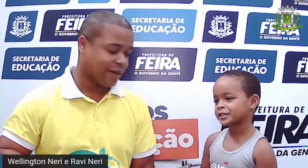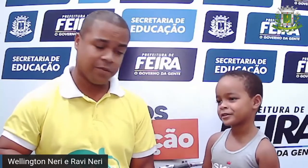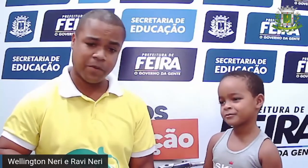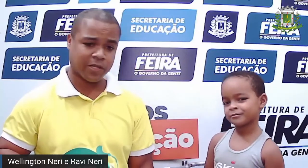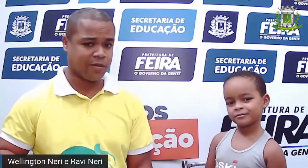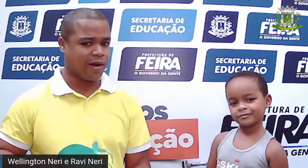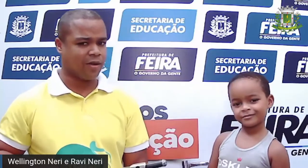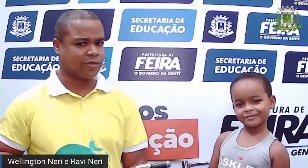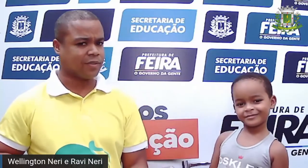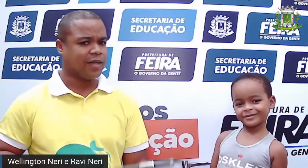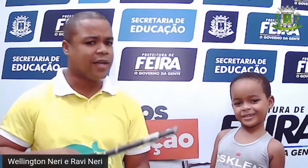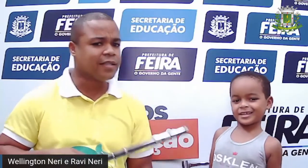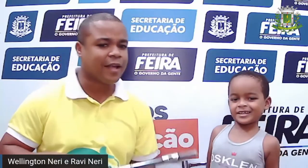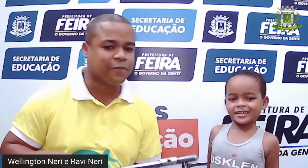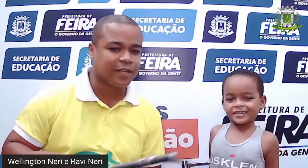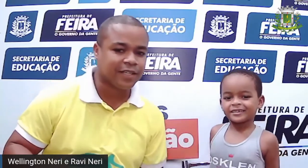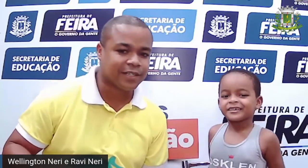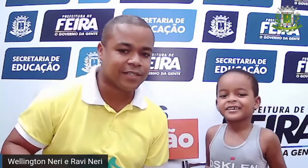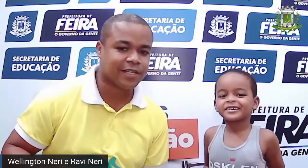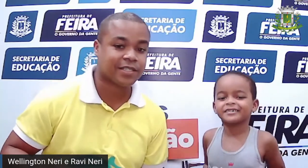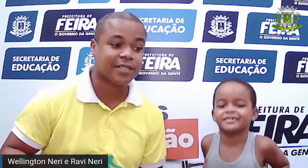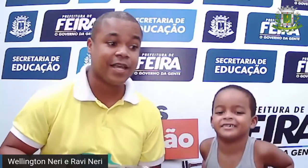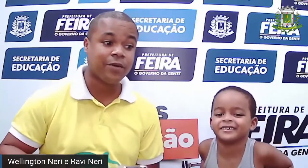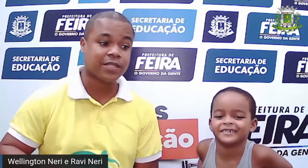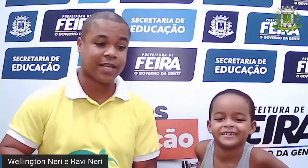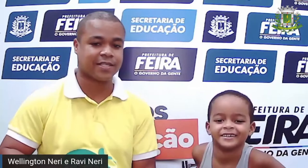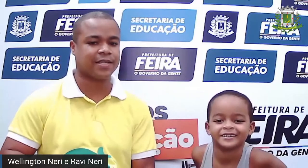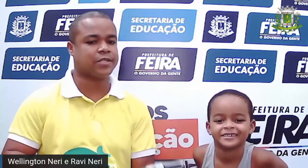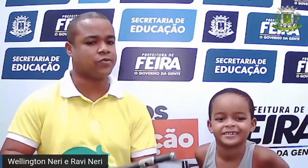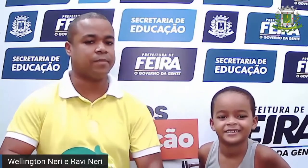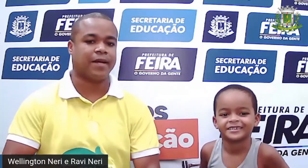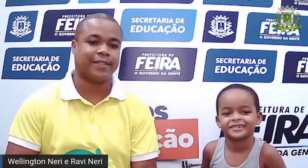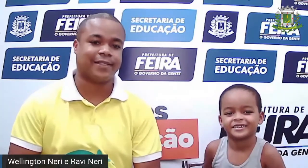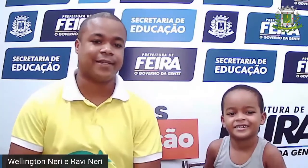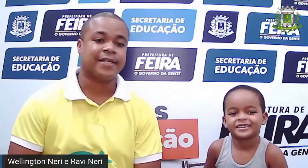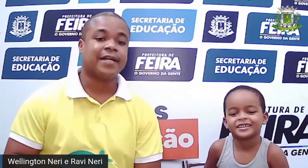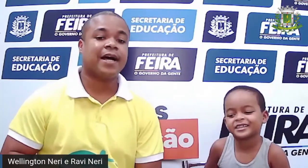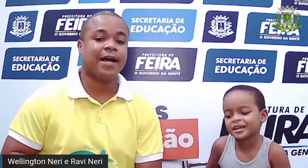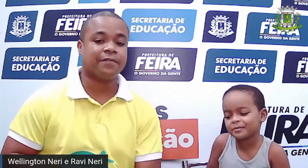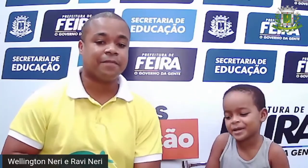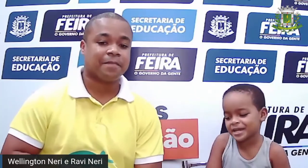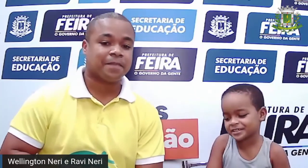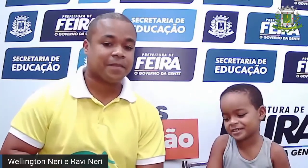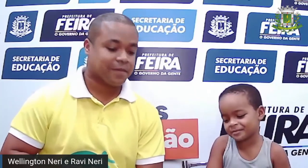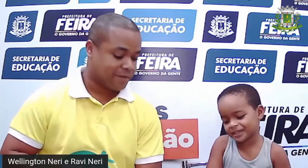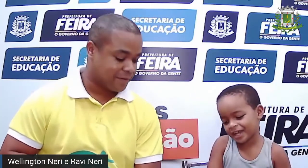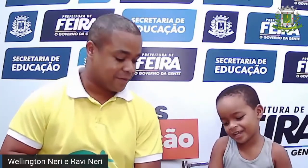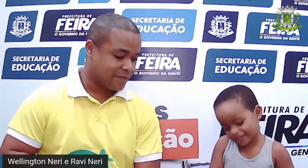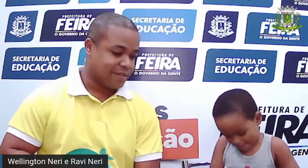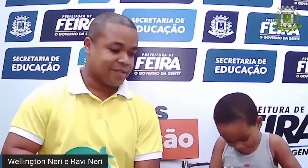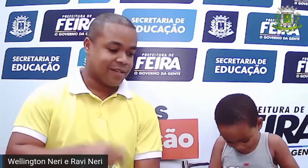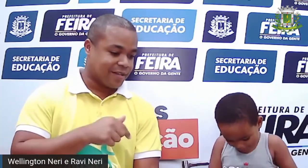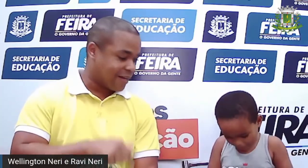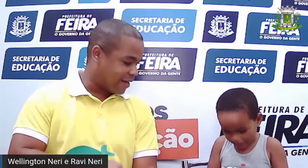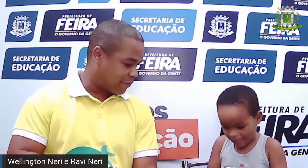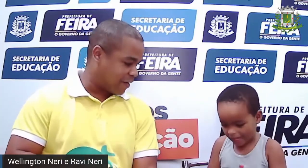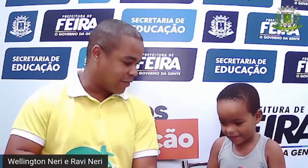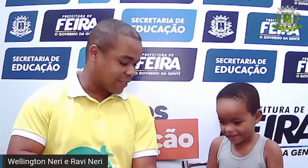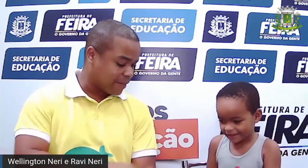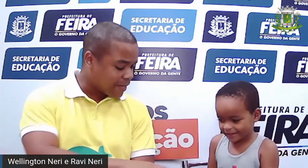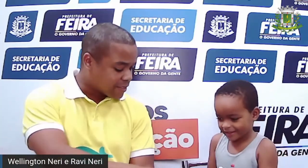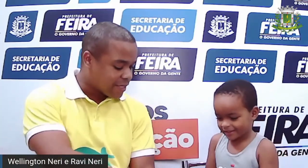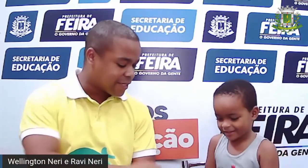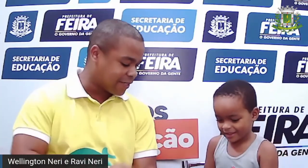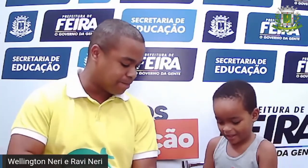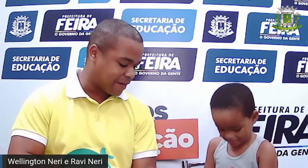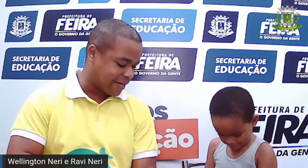mãe. Fala um pouquinho alto. Ele tá falando aqui, gente, se eu esqueci de uma mágica. E também de imitar o espeto. A flauta,